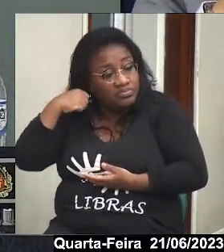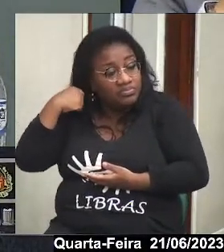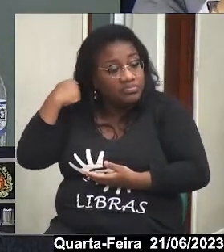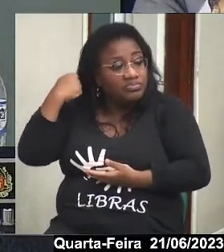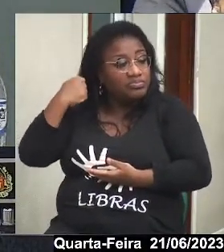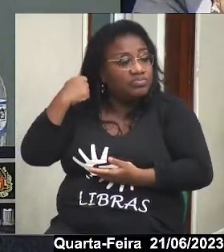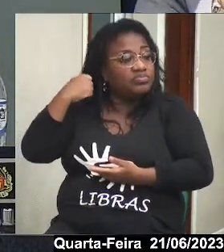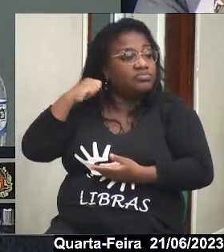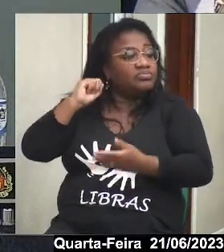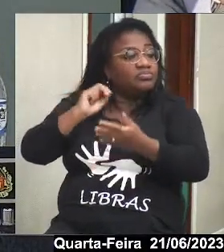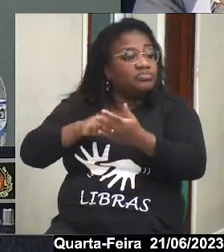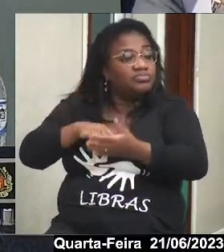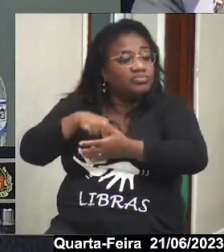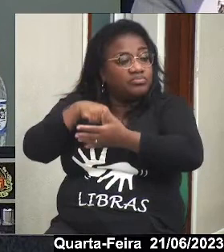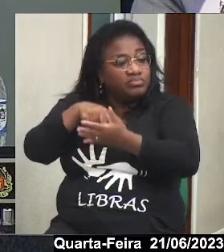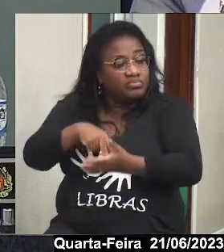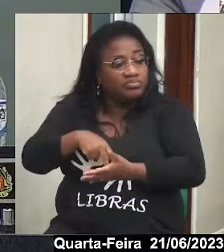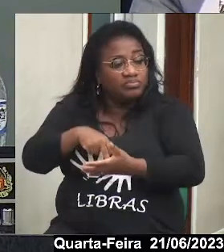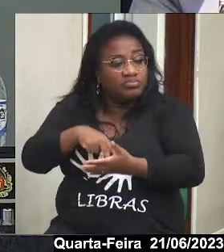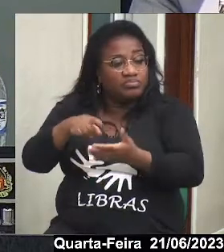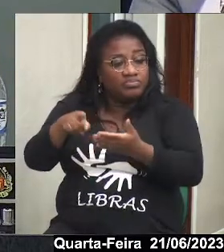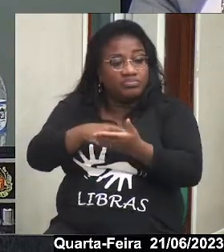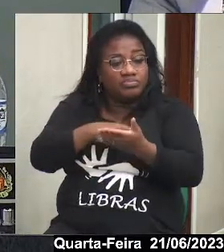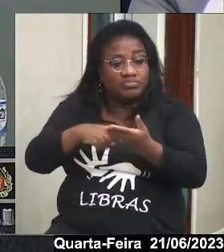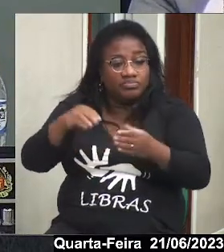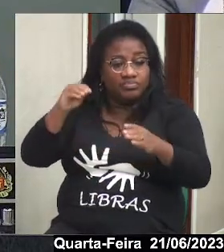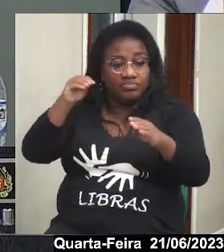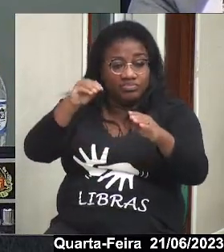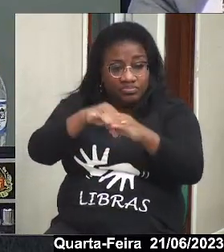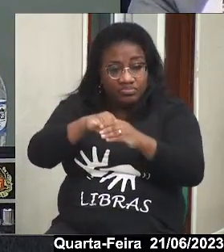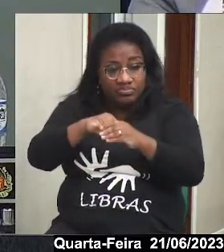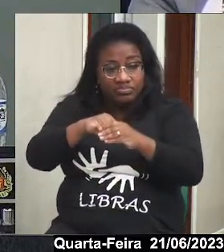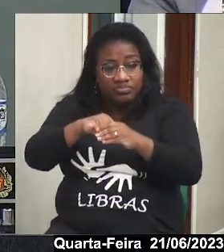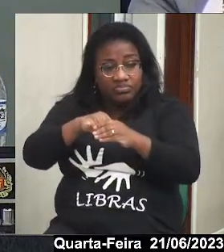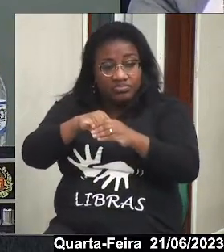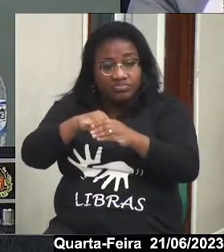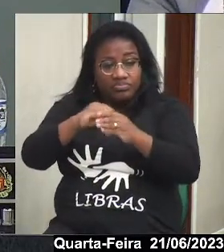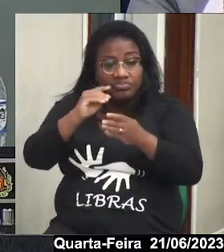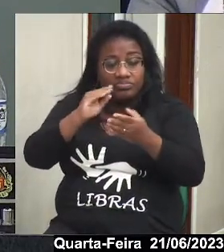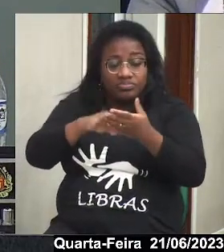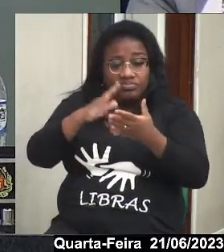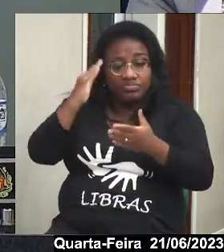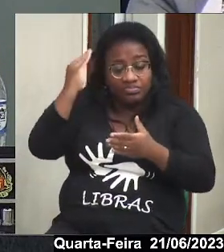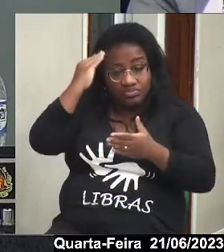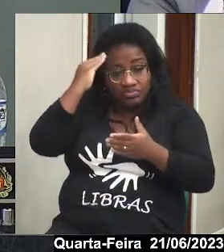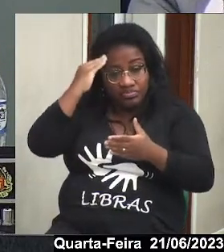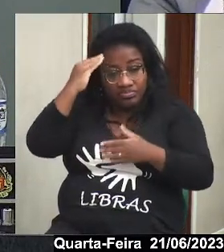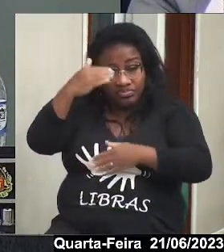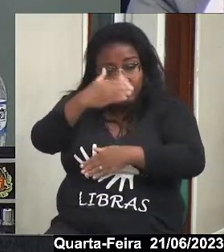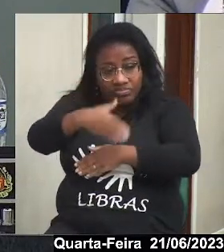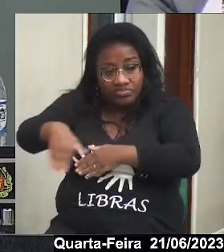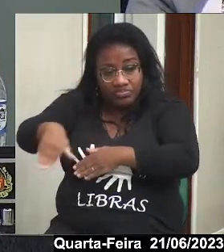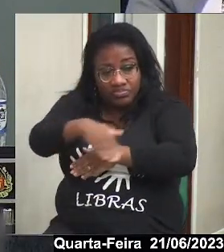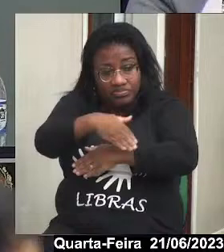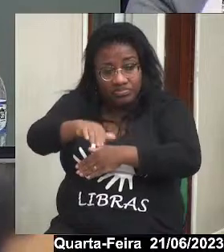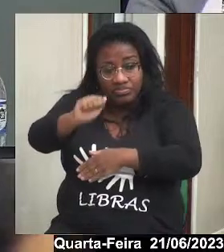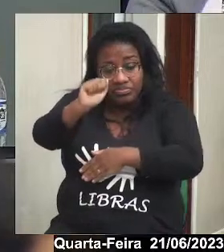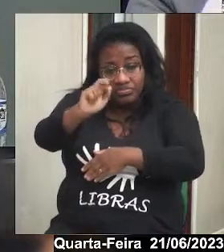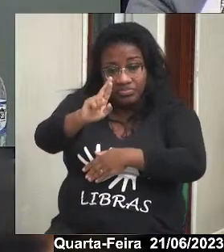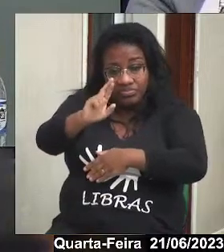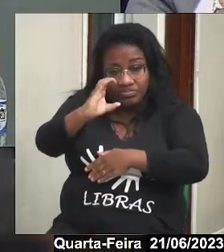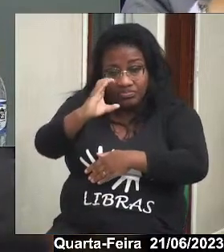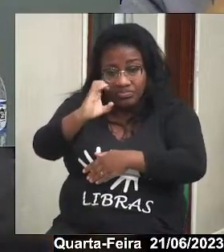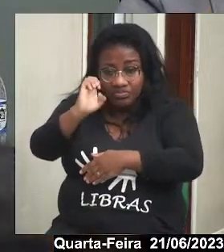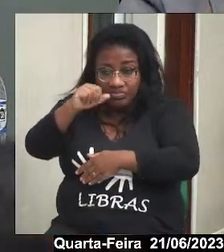Santos. Dispõe sobre denominação do locatário público e de outras providências, considerando que a rua serve